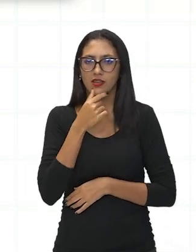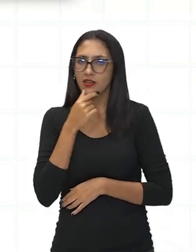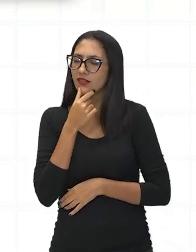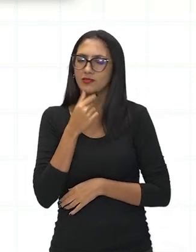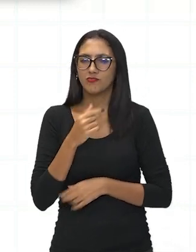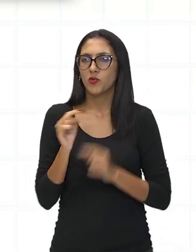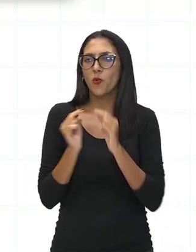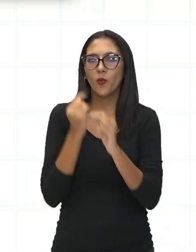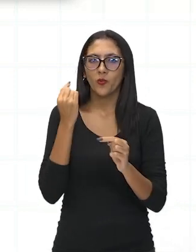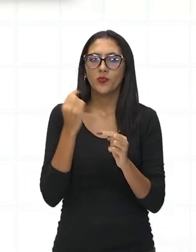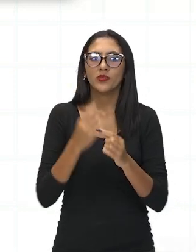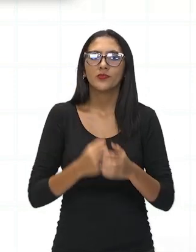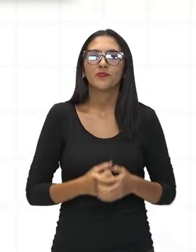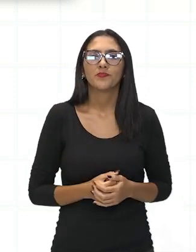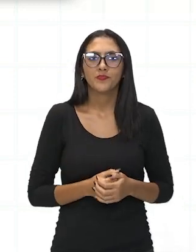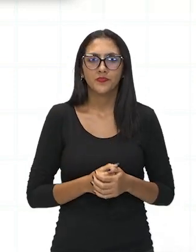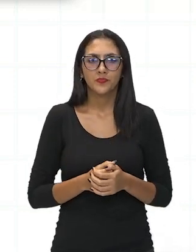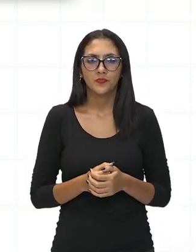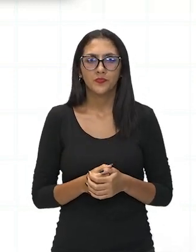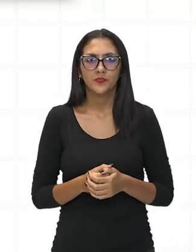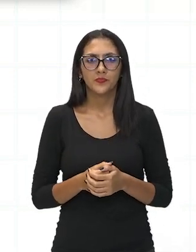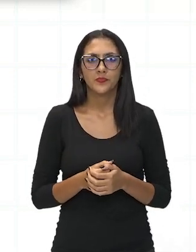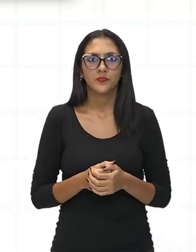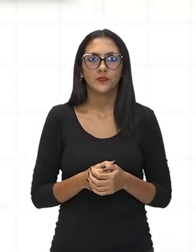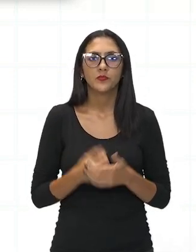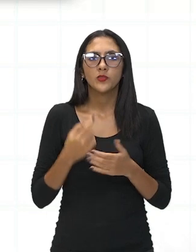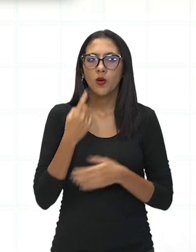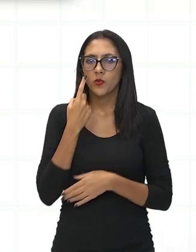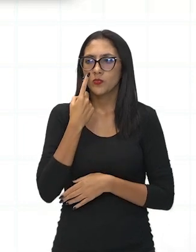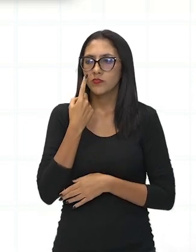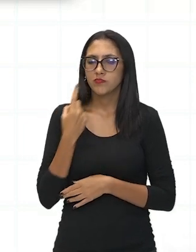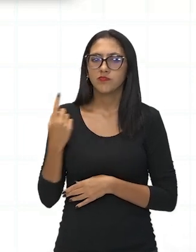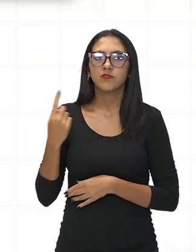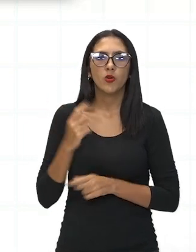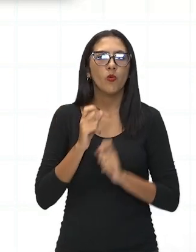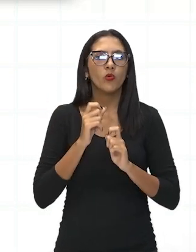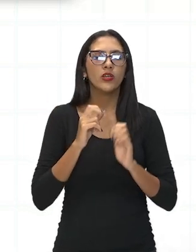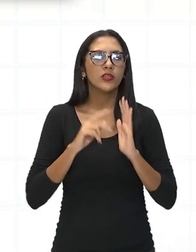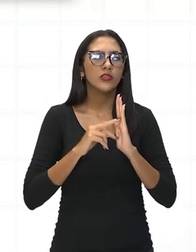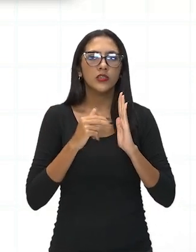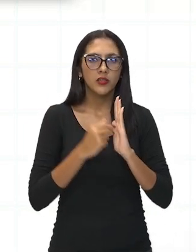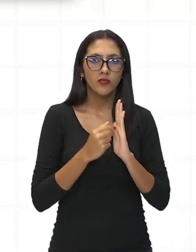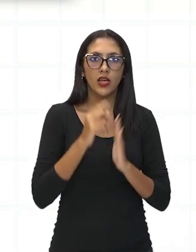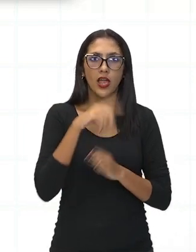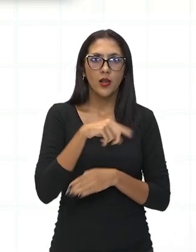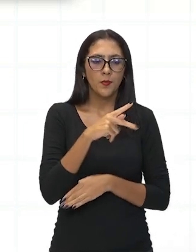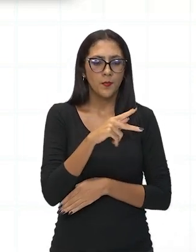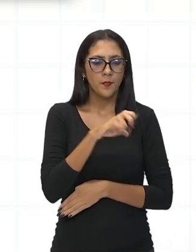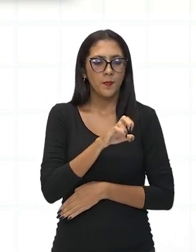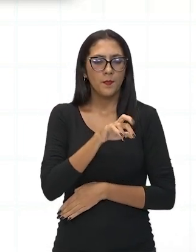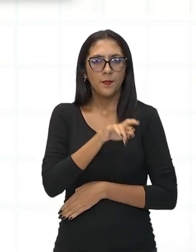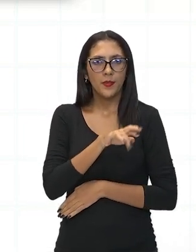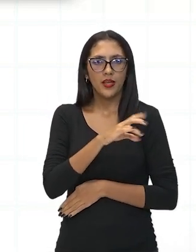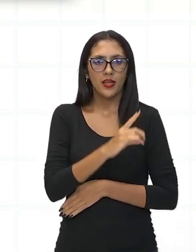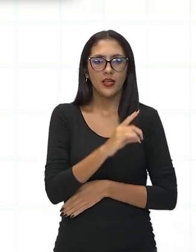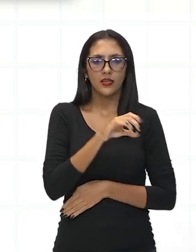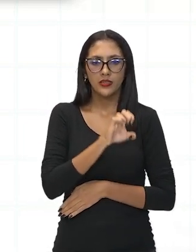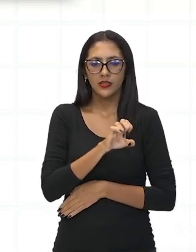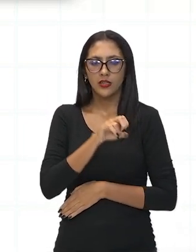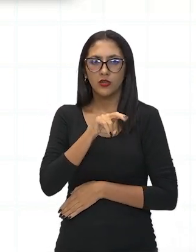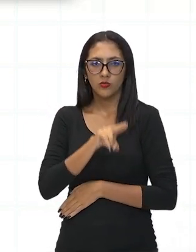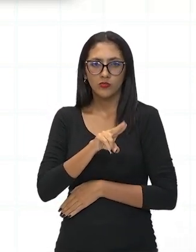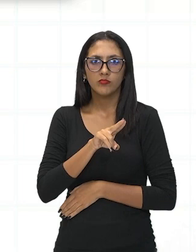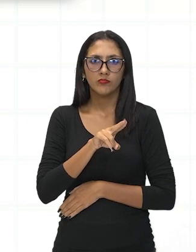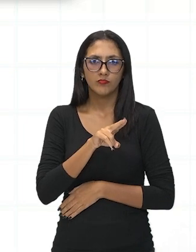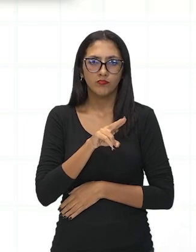primeira ação, que é essa aqui, que ele perdeu o ônibus, eu já sei que é o simple